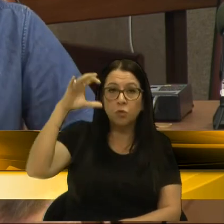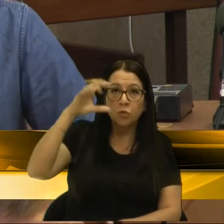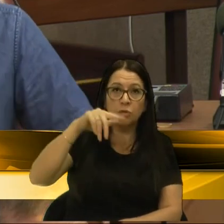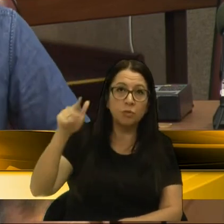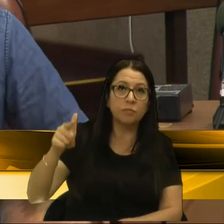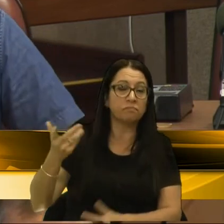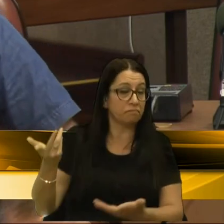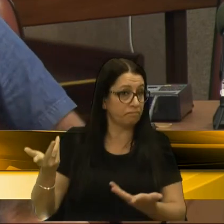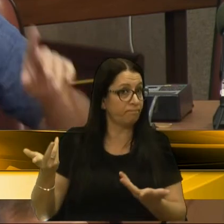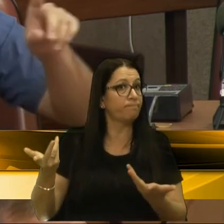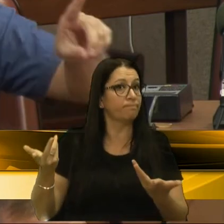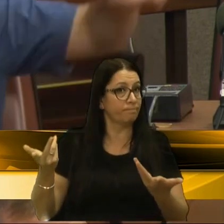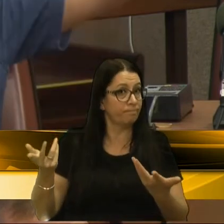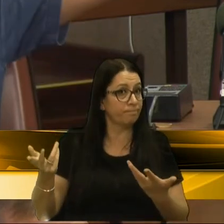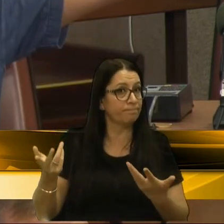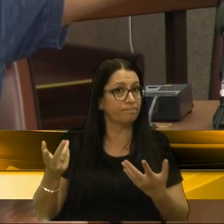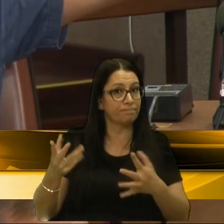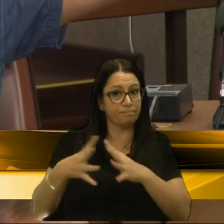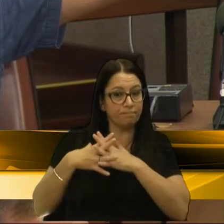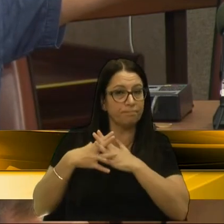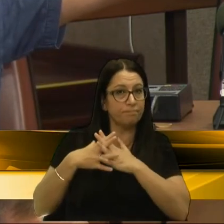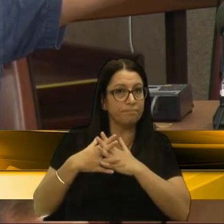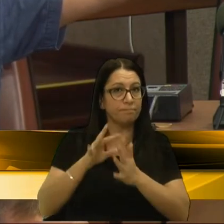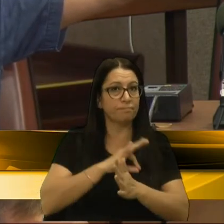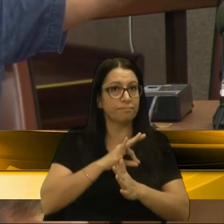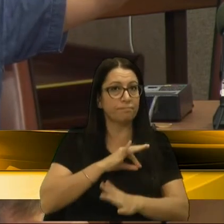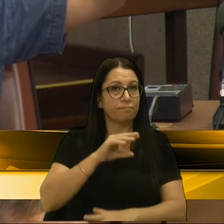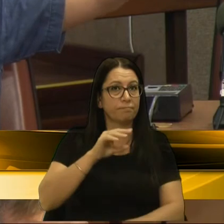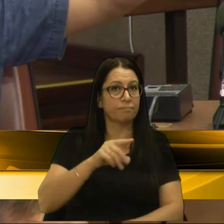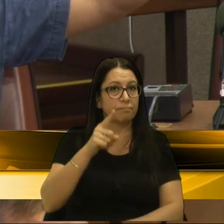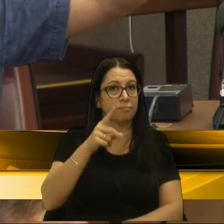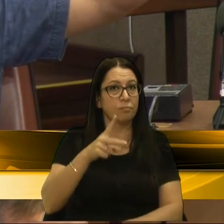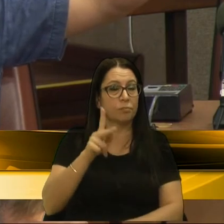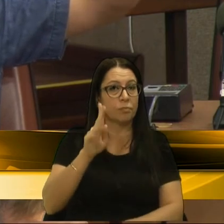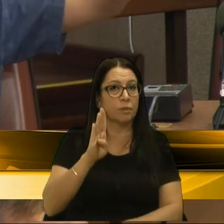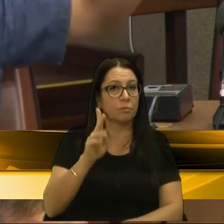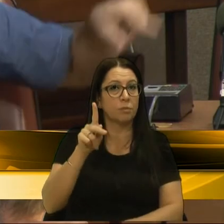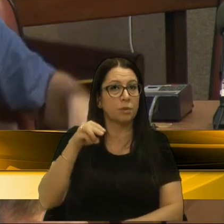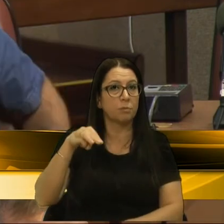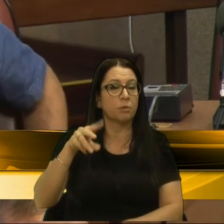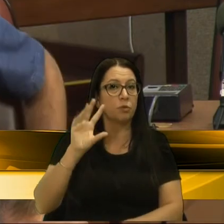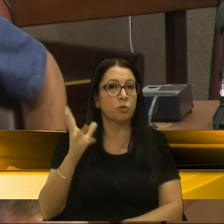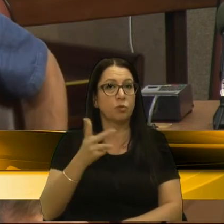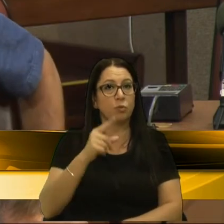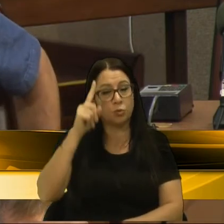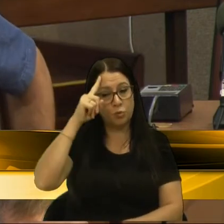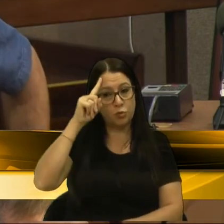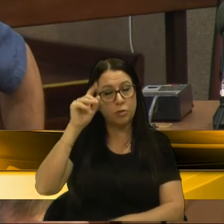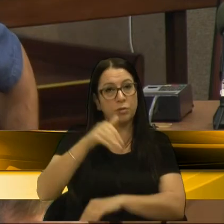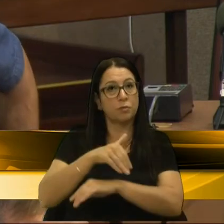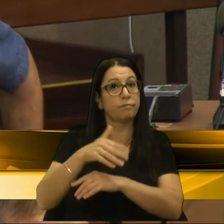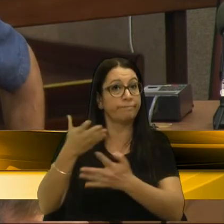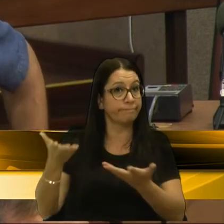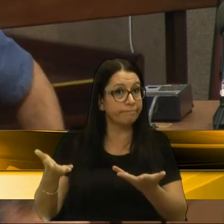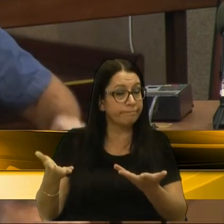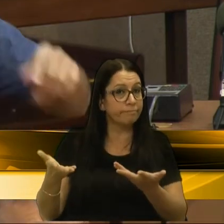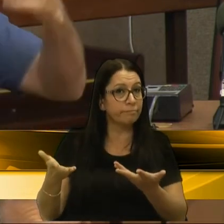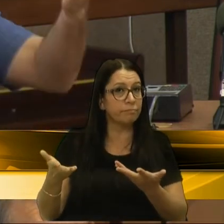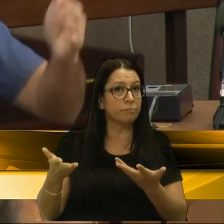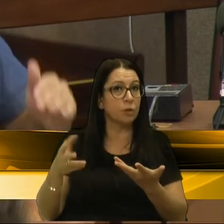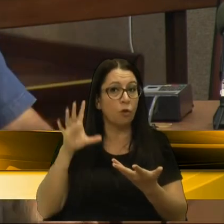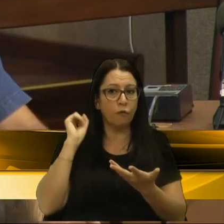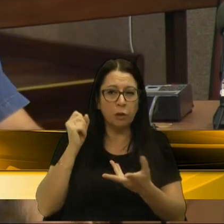olha, uma revolta nos policiais 12º BPM, porque ganham o mesmo salário, estão todos os dias na rua, né? E